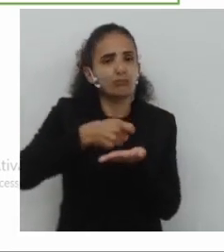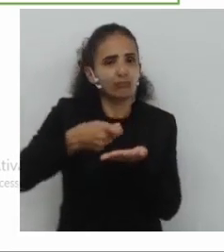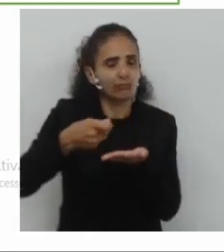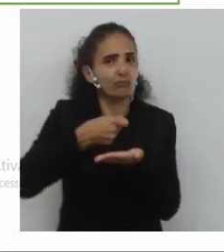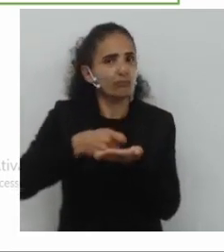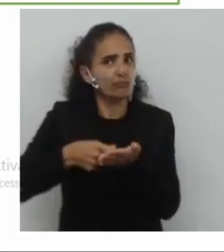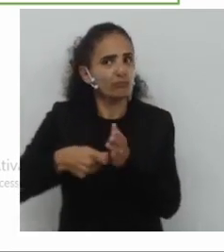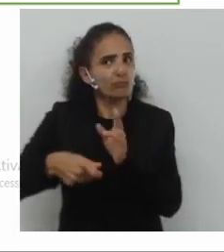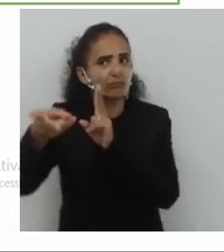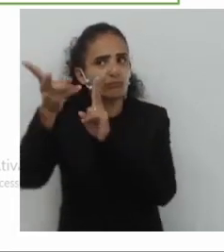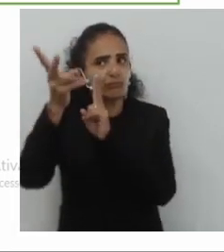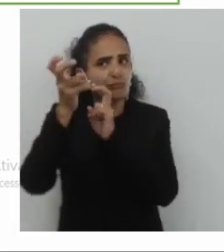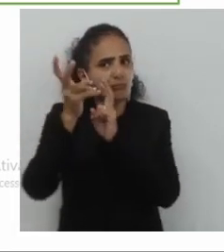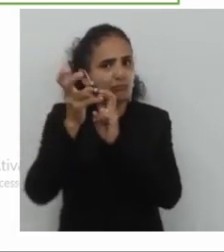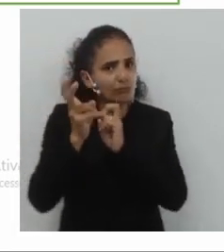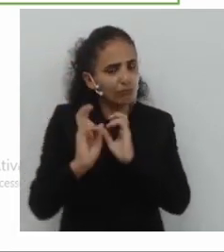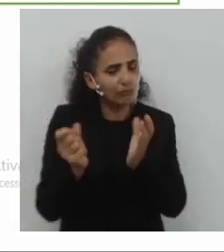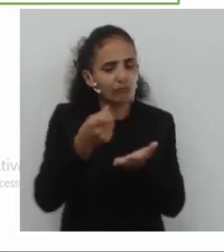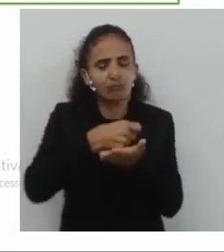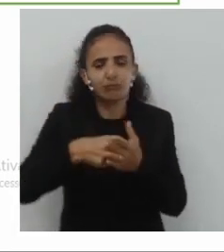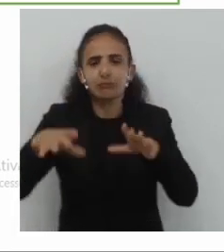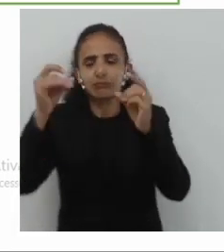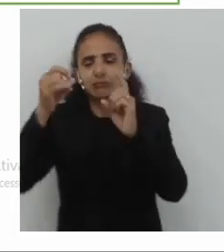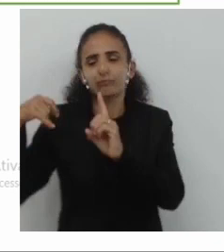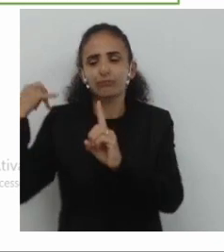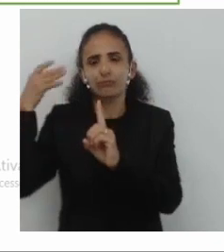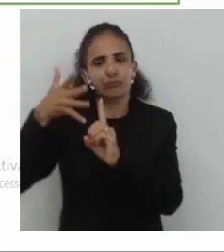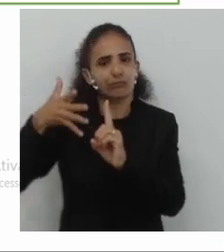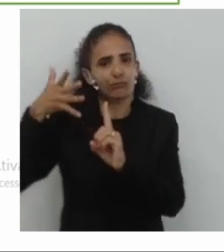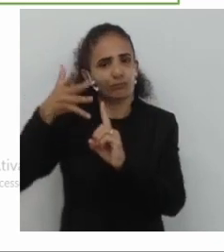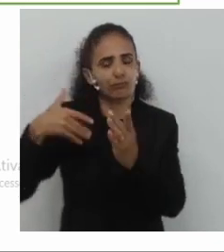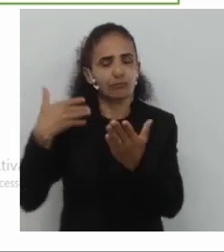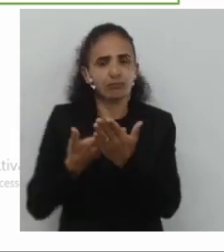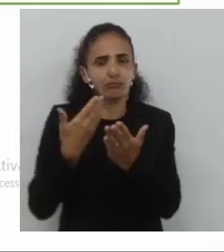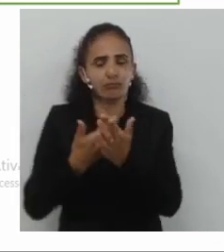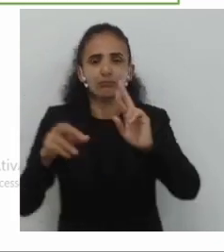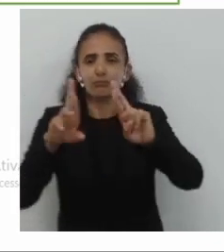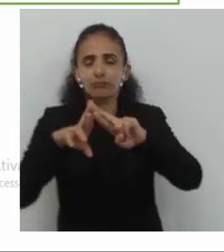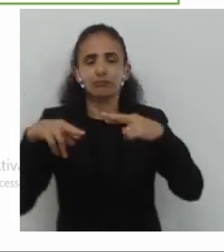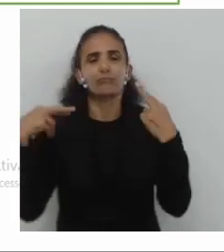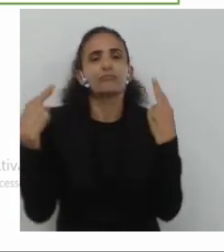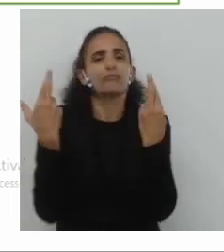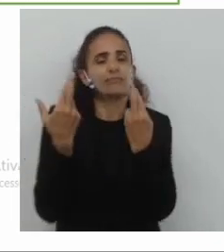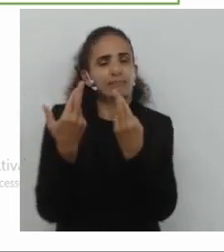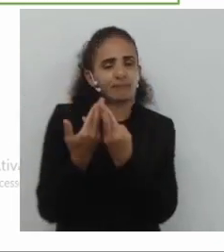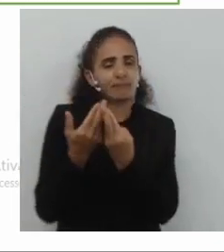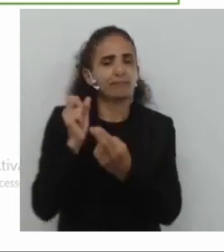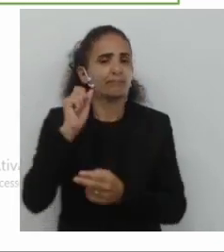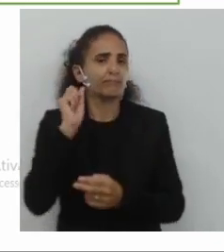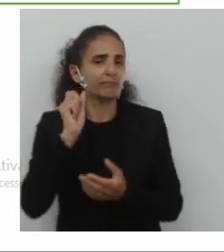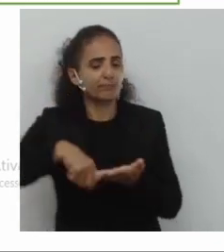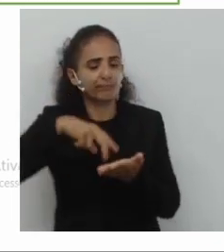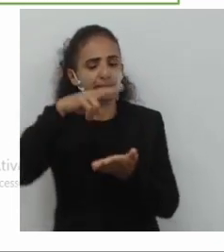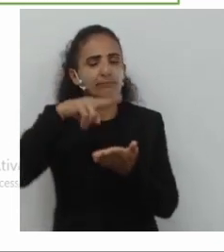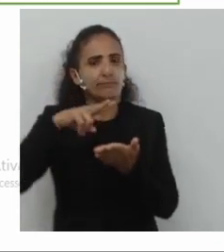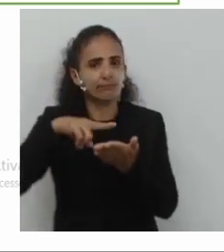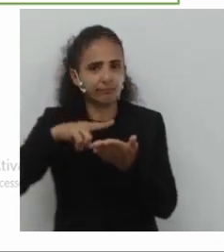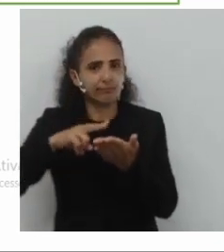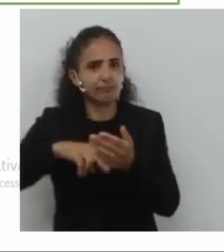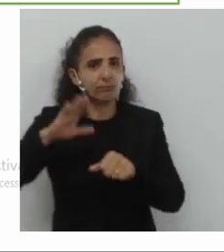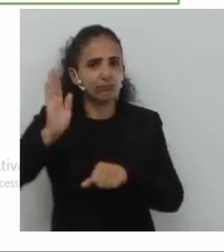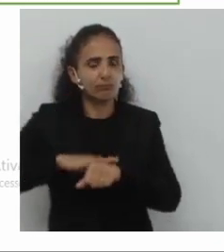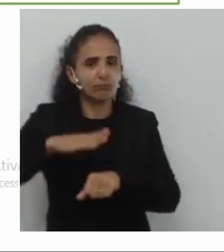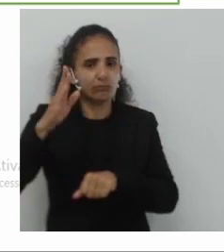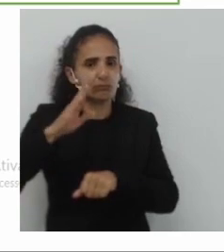que ouvimos em conferências, seminários, aulas e reuniões, ou aquilo que lemos